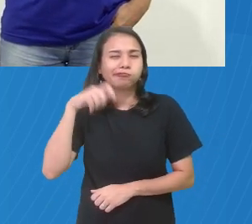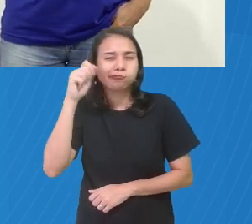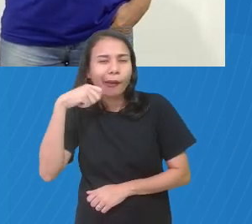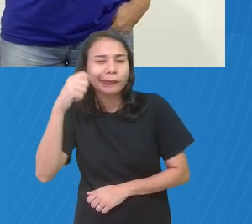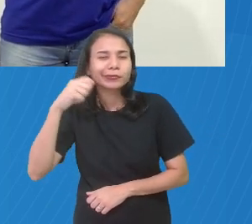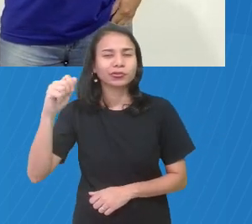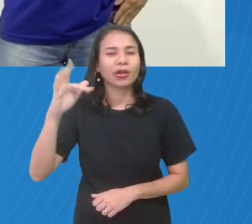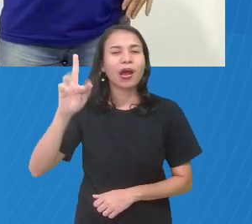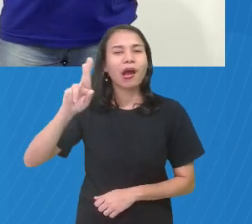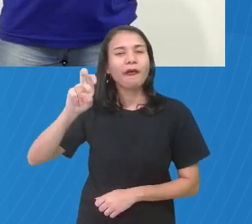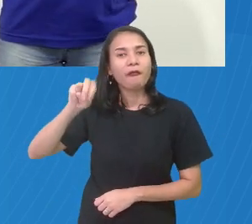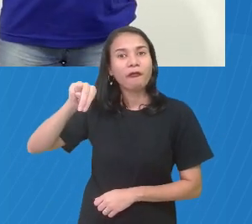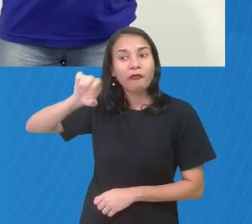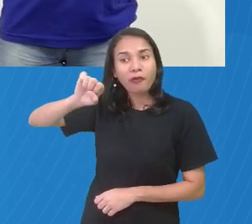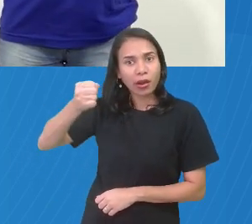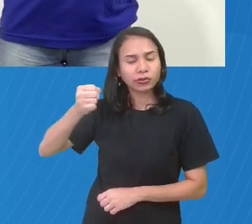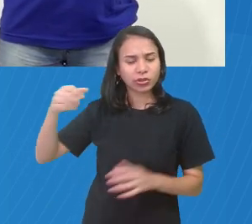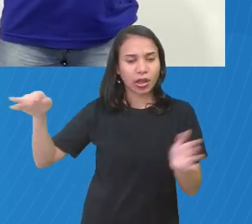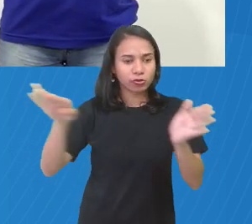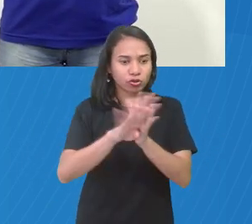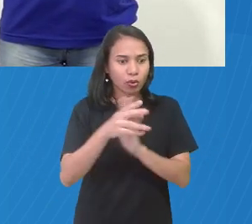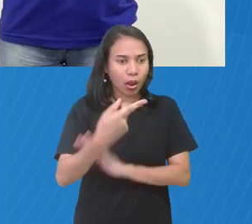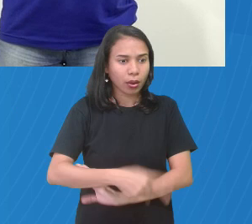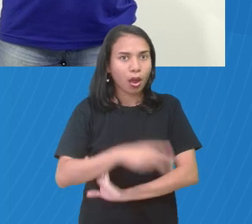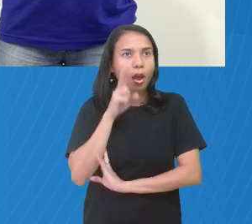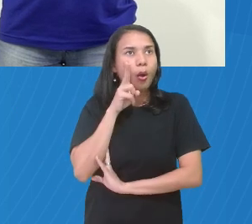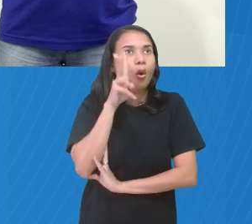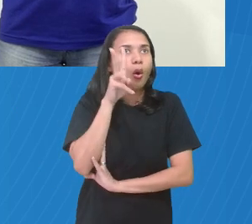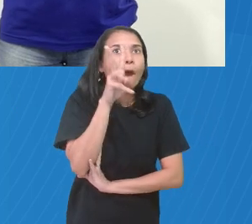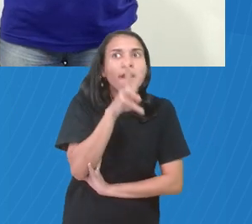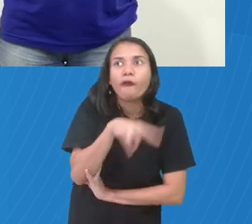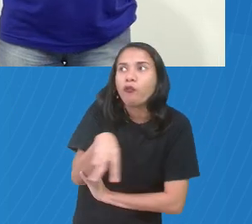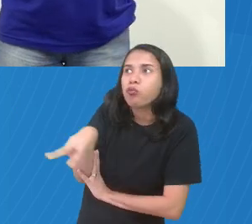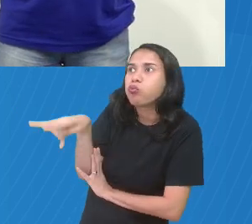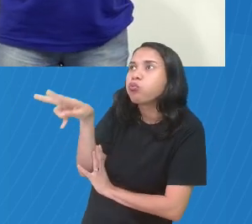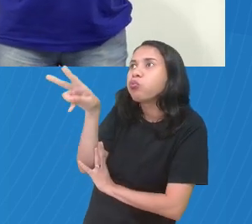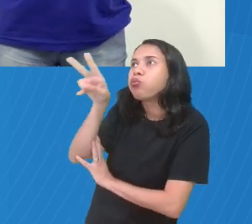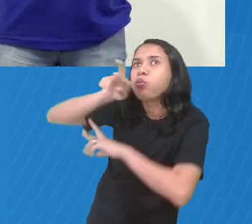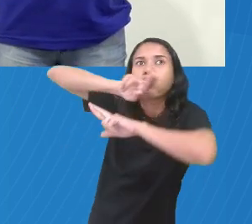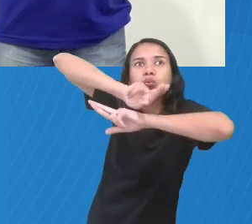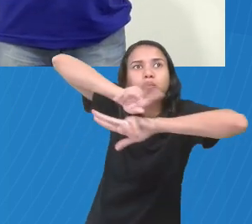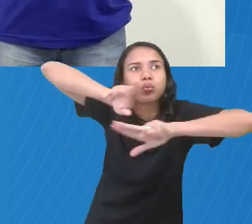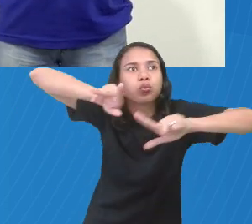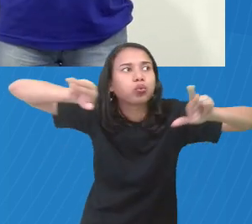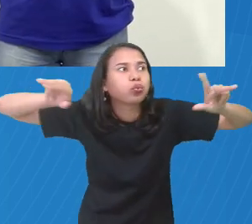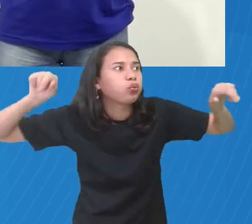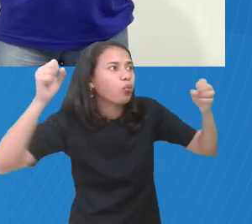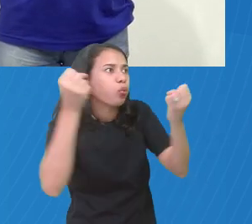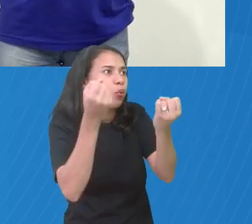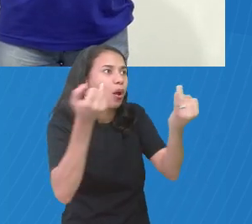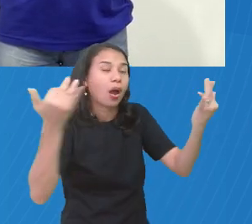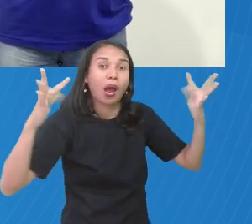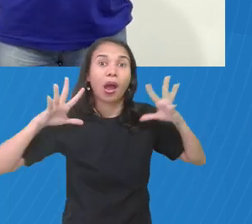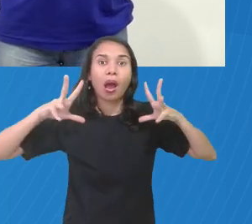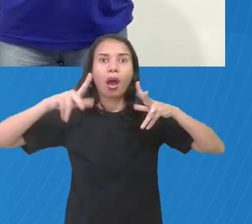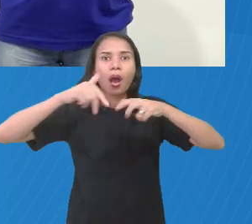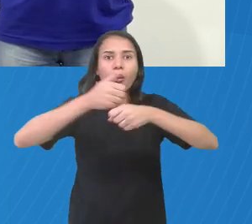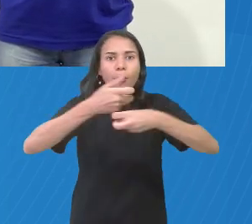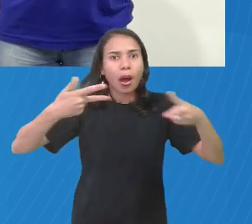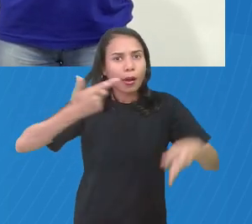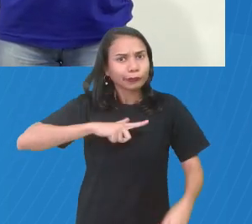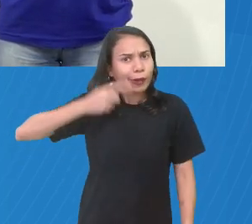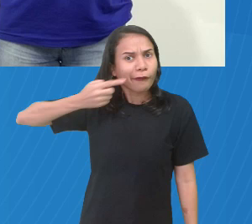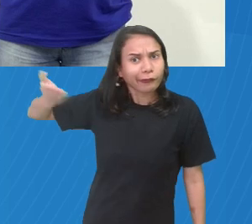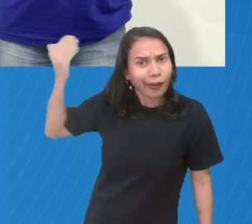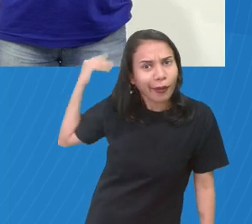Nassau trouxe, quando ele chegou aqui e viu a diversidade, a quantidade de animais diferentes que não existiam